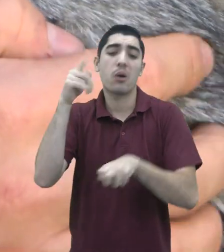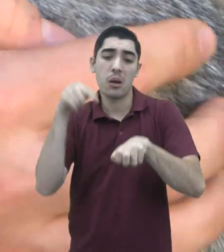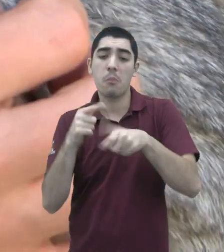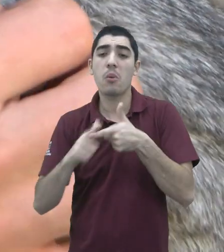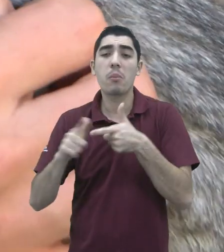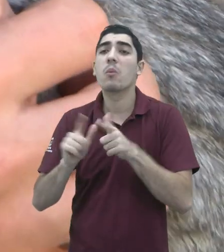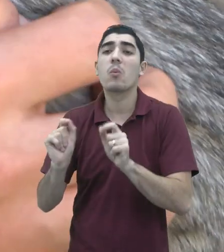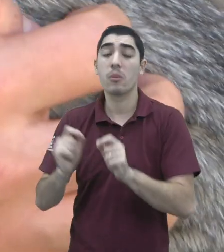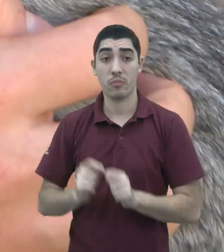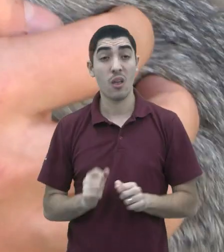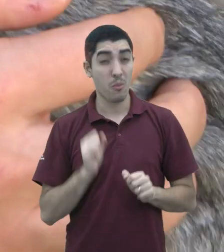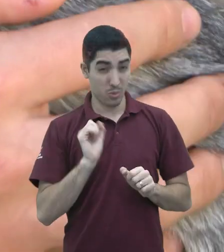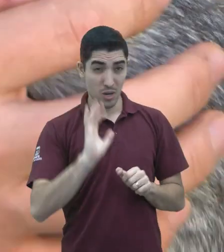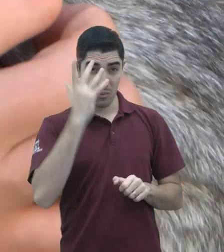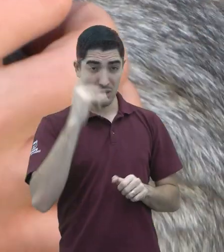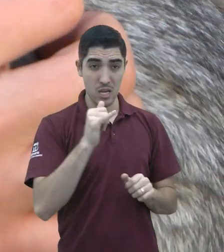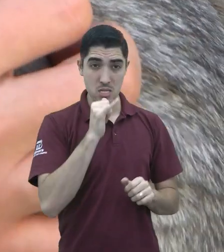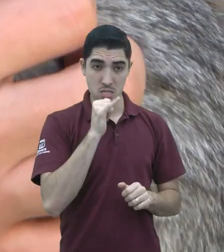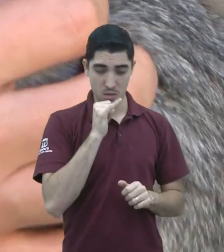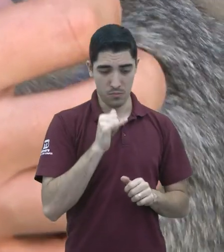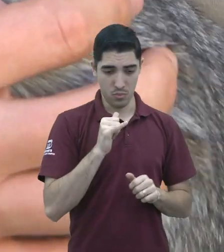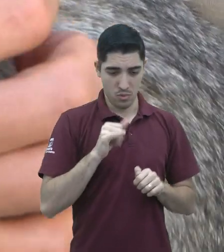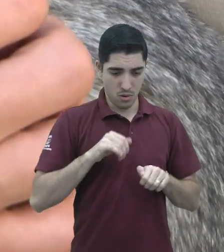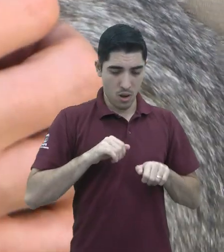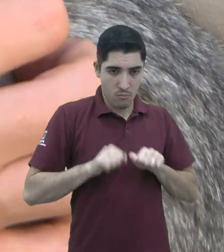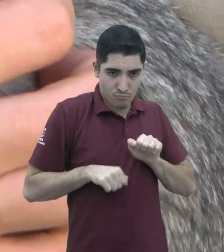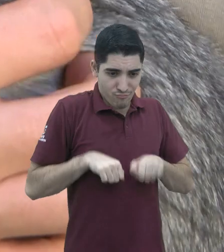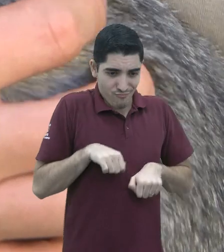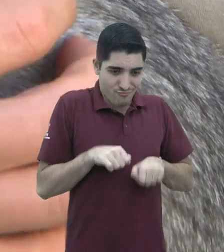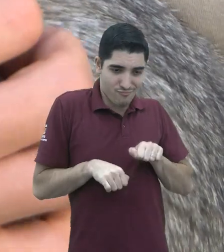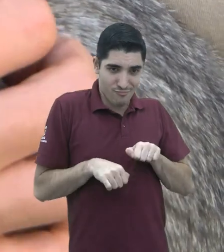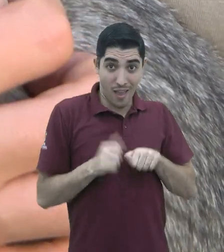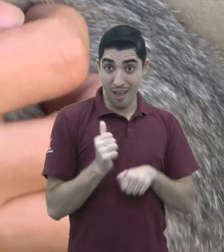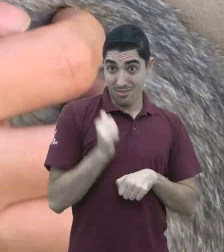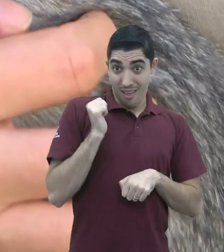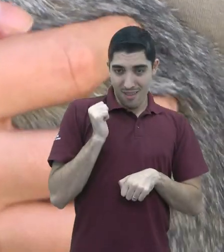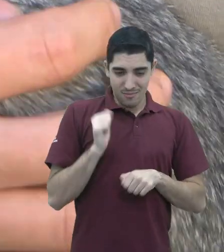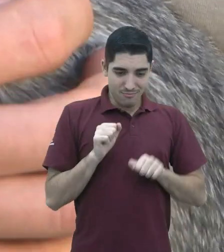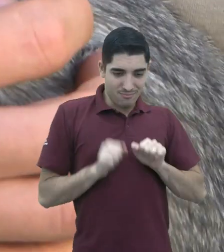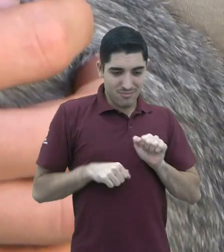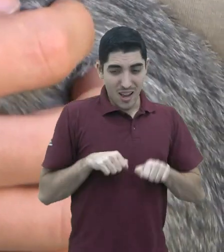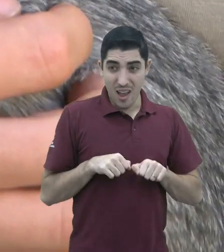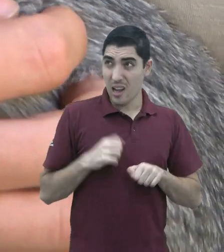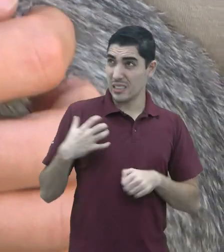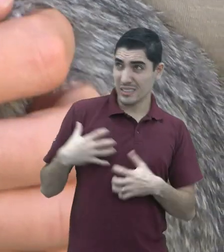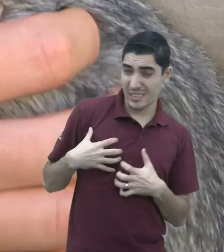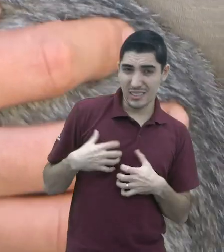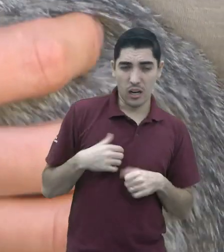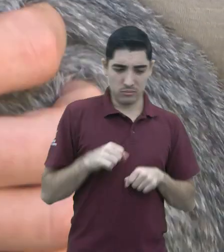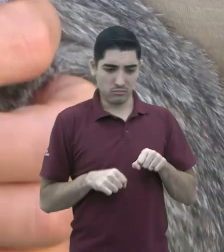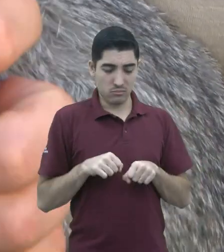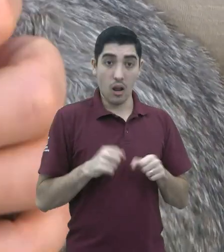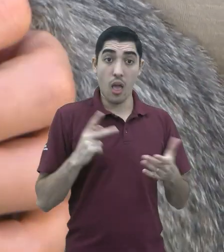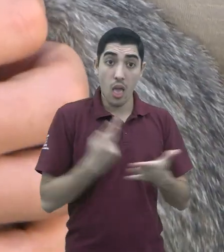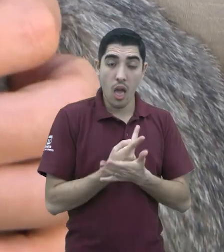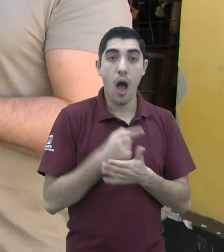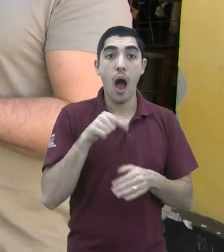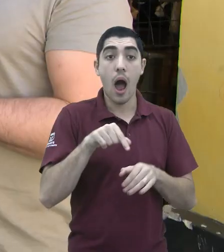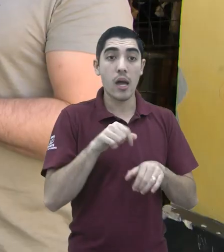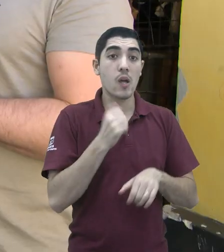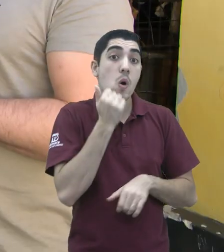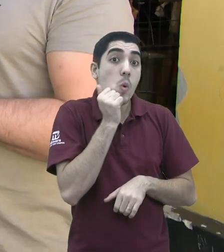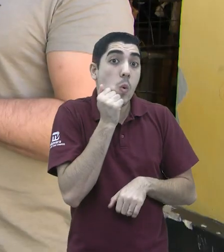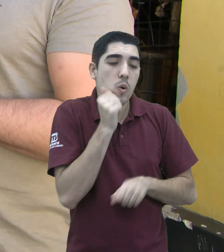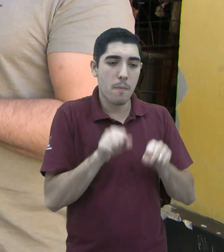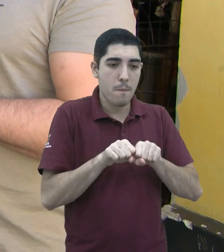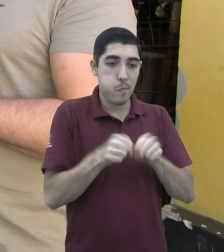Ele pode fazer força nas patas traseiras e quando tem alguma coisa segurando, faz uma força contrária e o